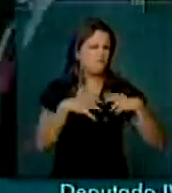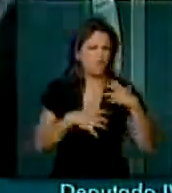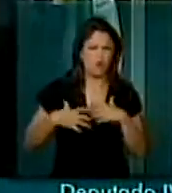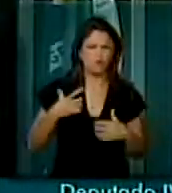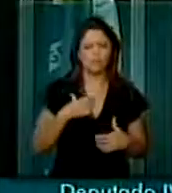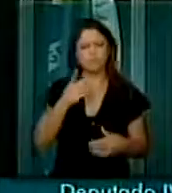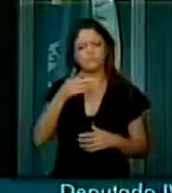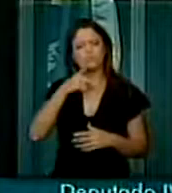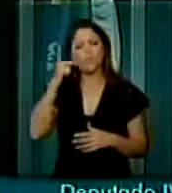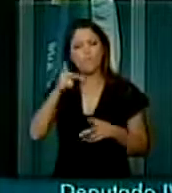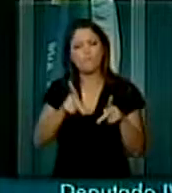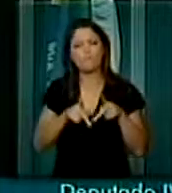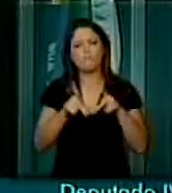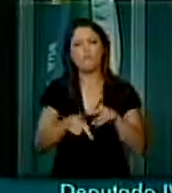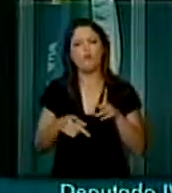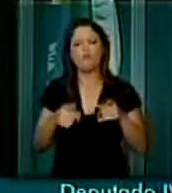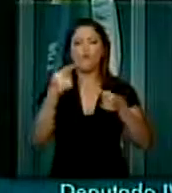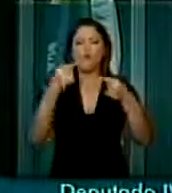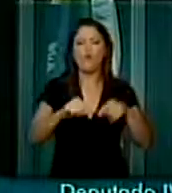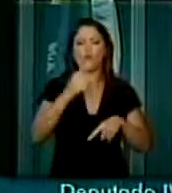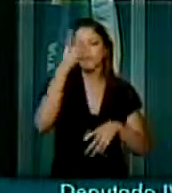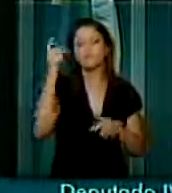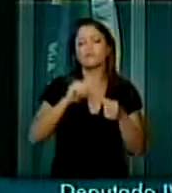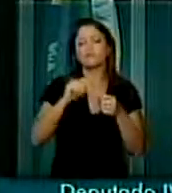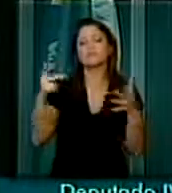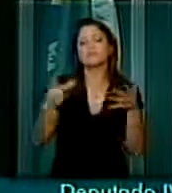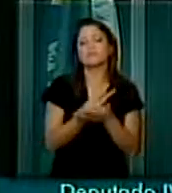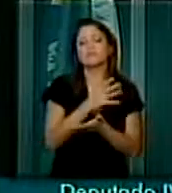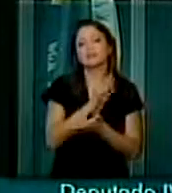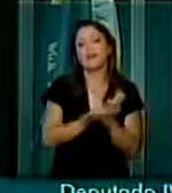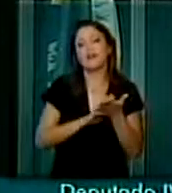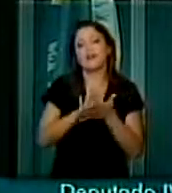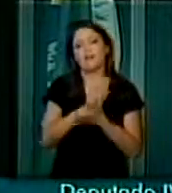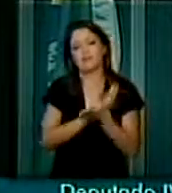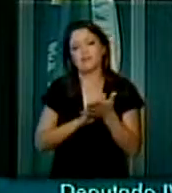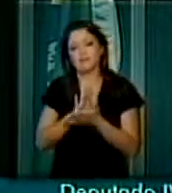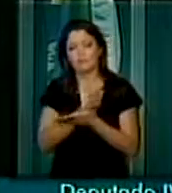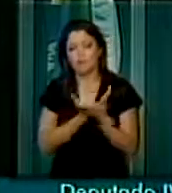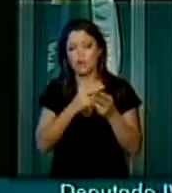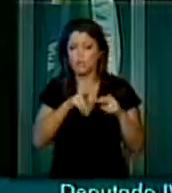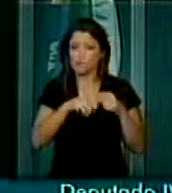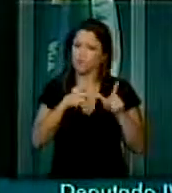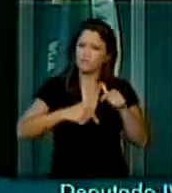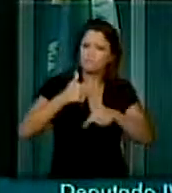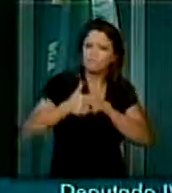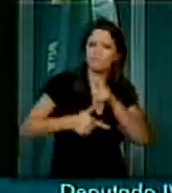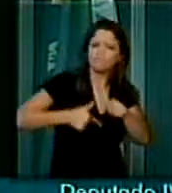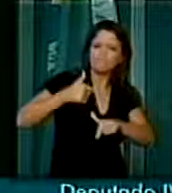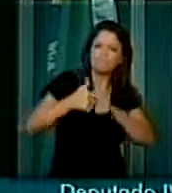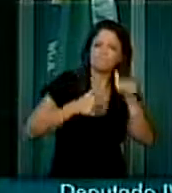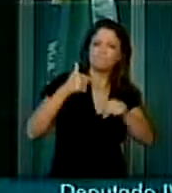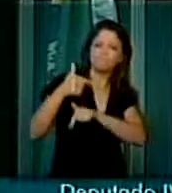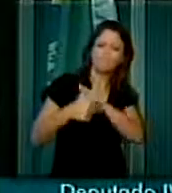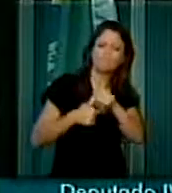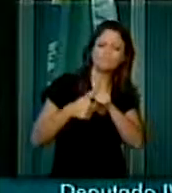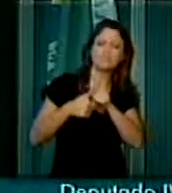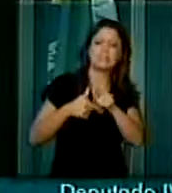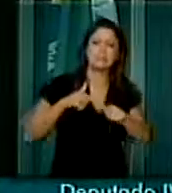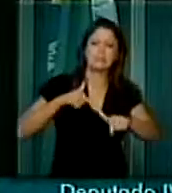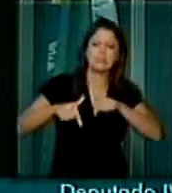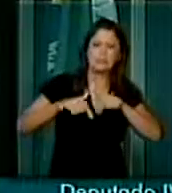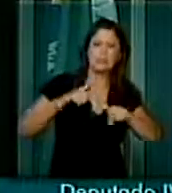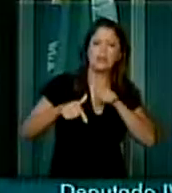contra a impunidade. E nós trabalhamos esse projeto aqui na Câmara para que não houvesse,